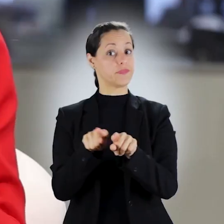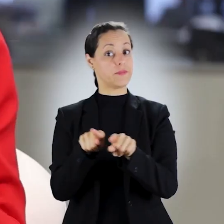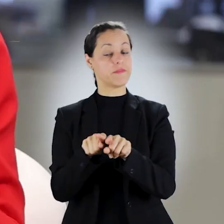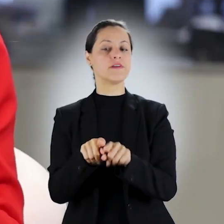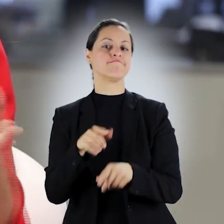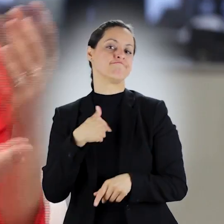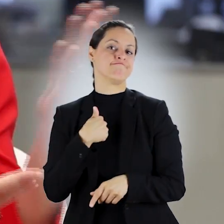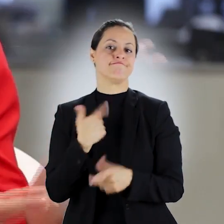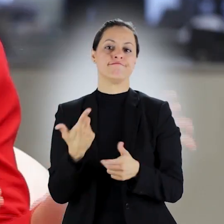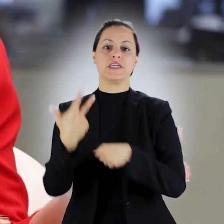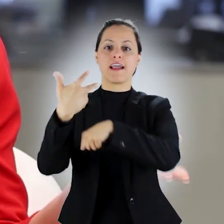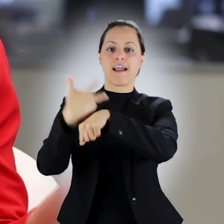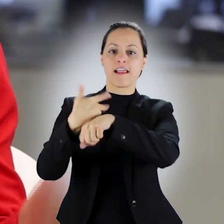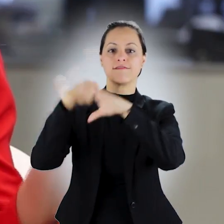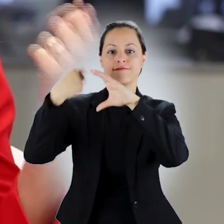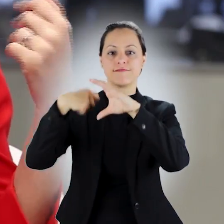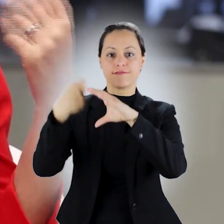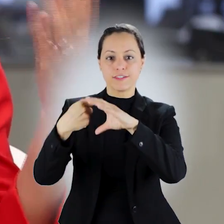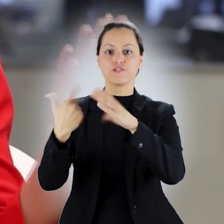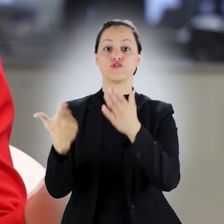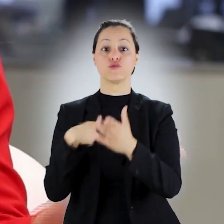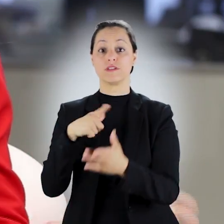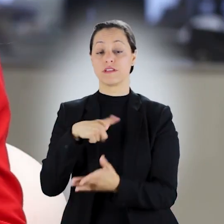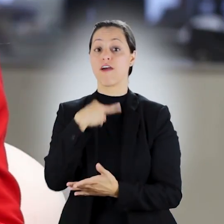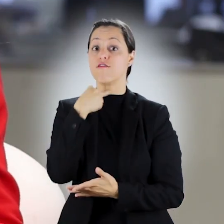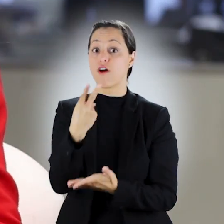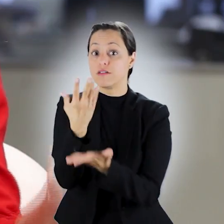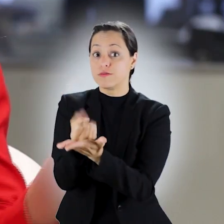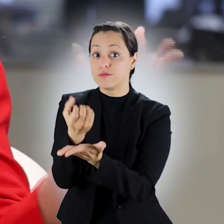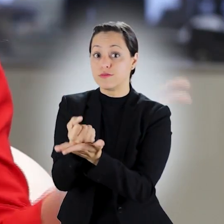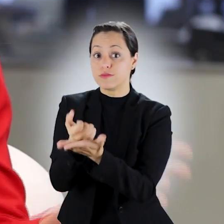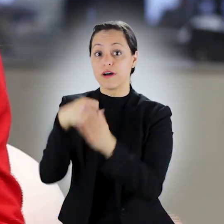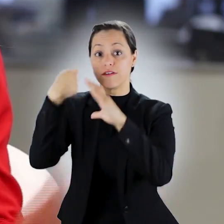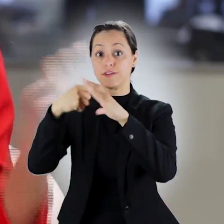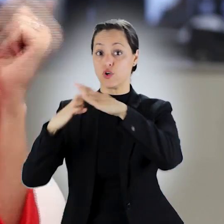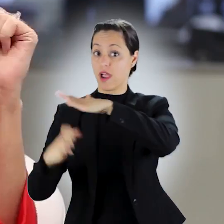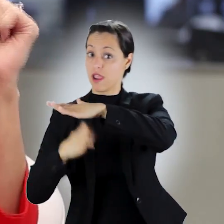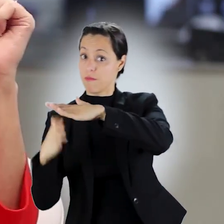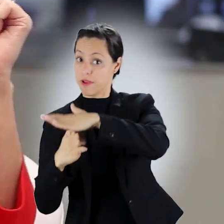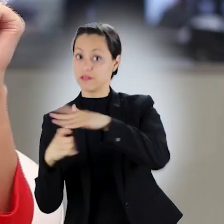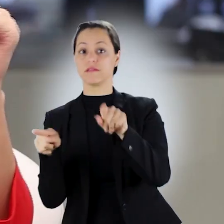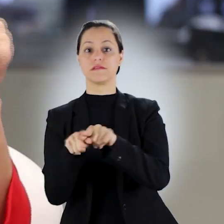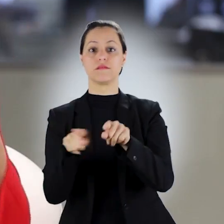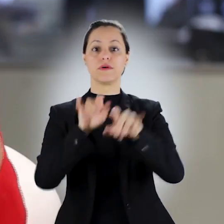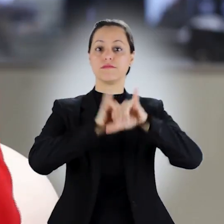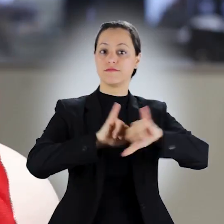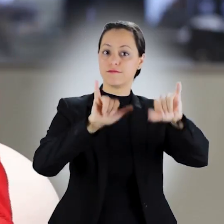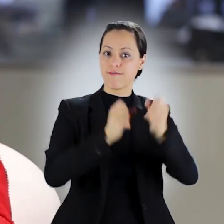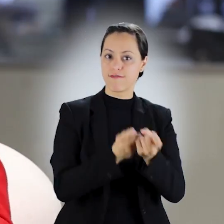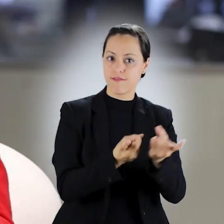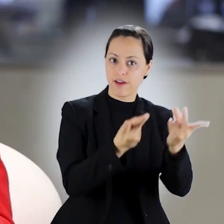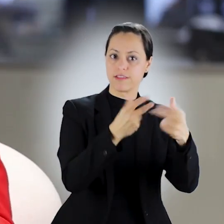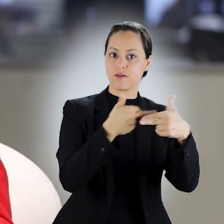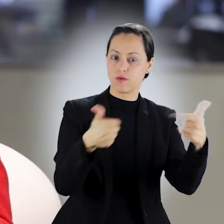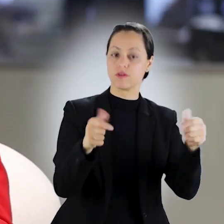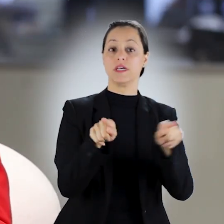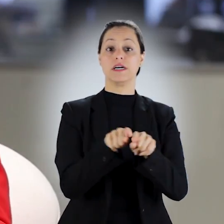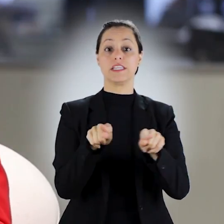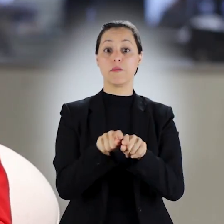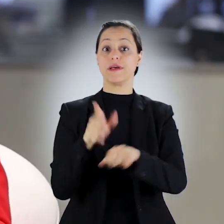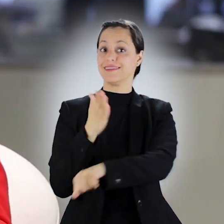eu gravo vídeos institucionais, locuções institucionais, comerciais. Também dou media training para